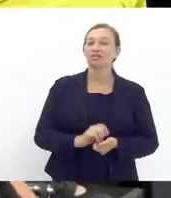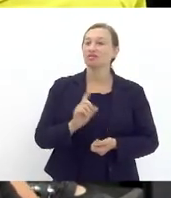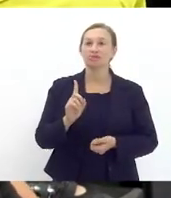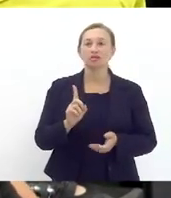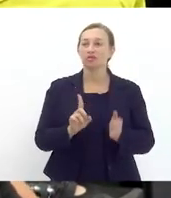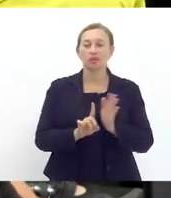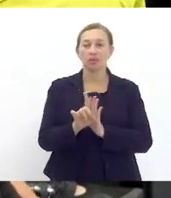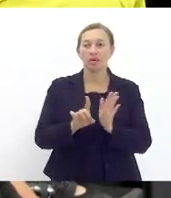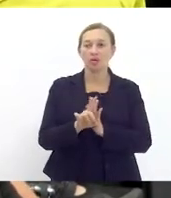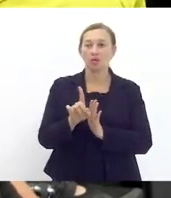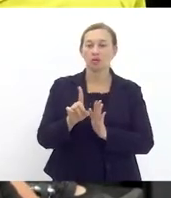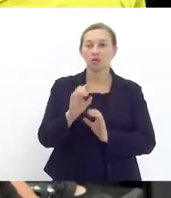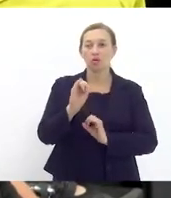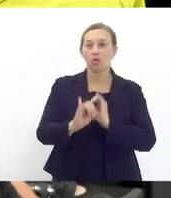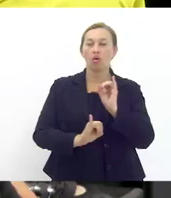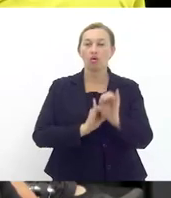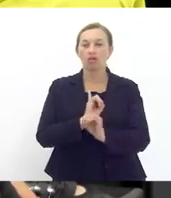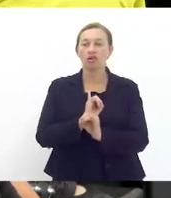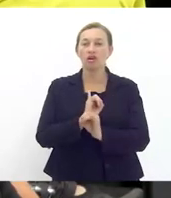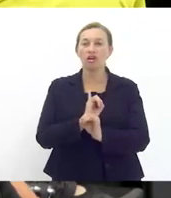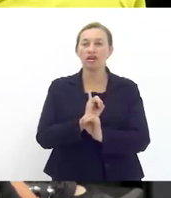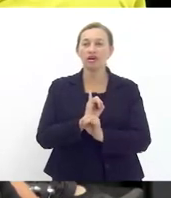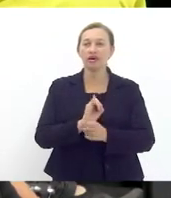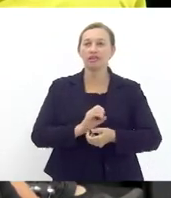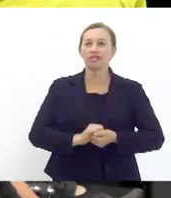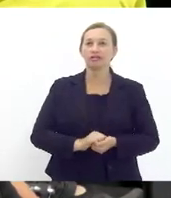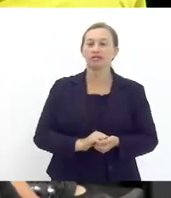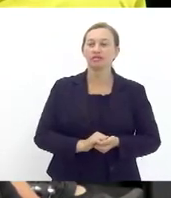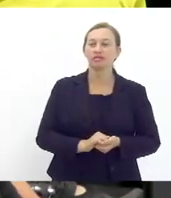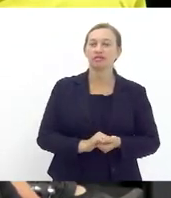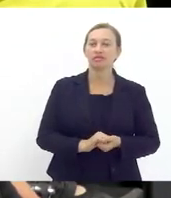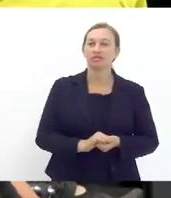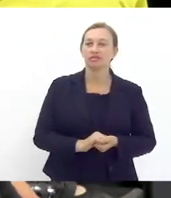há perguntas online A única questão que veio né